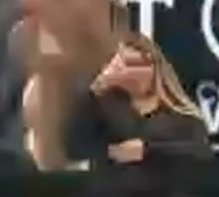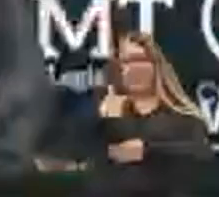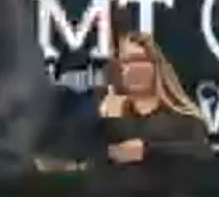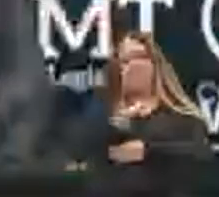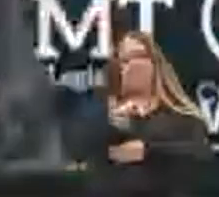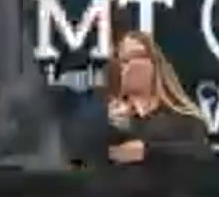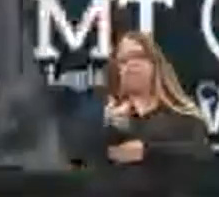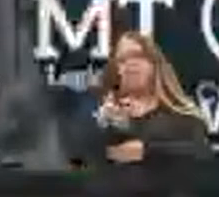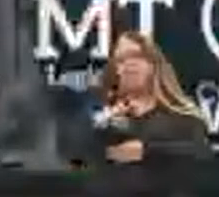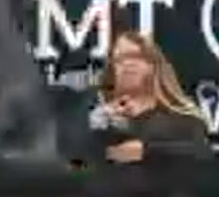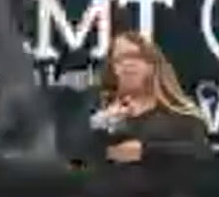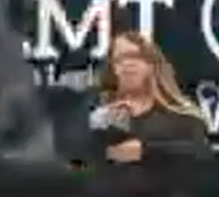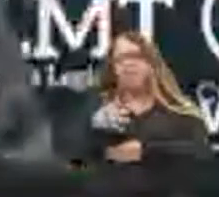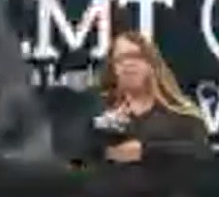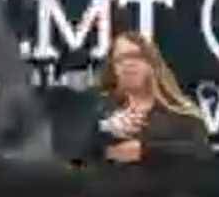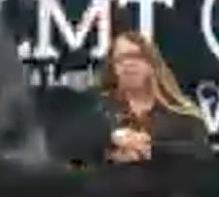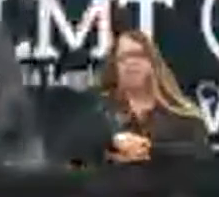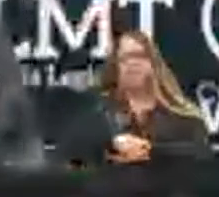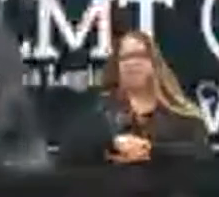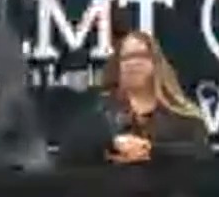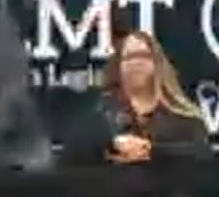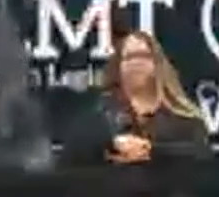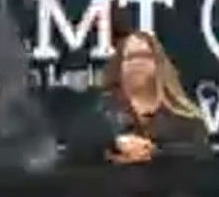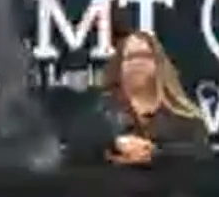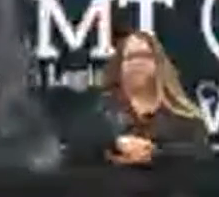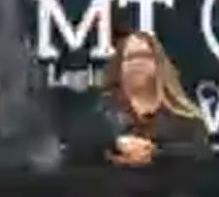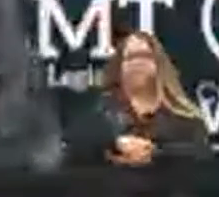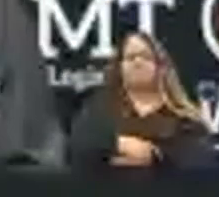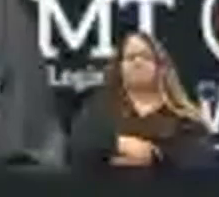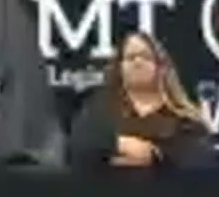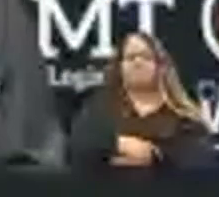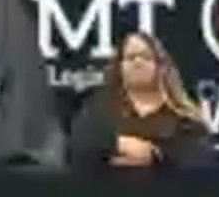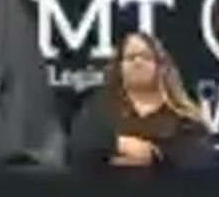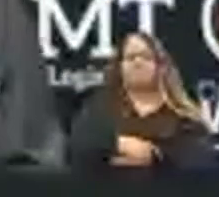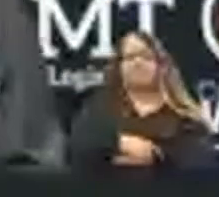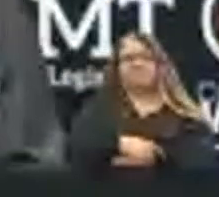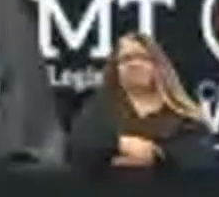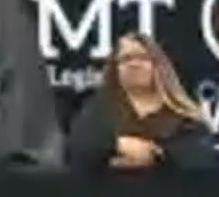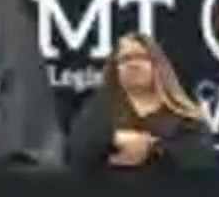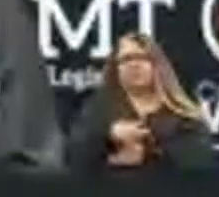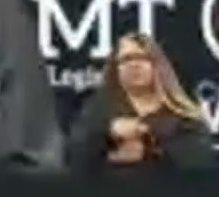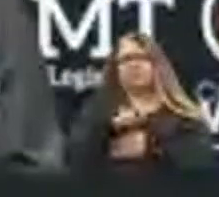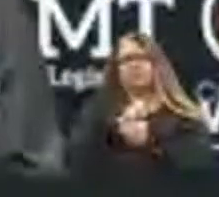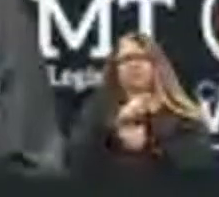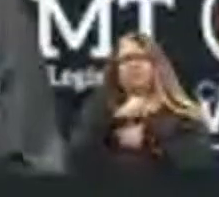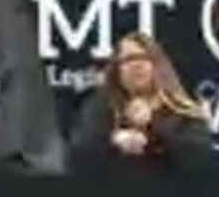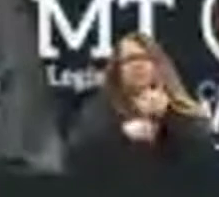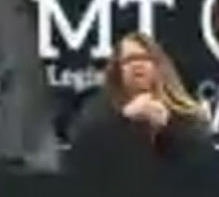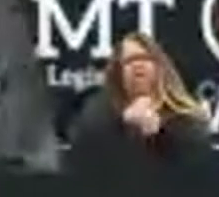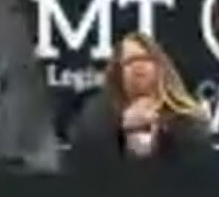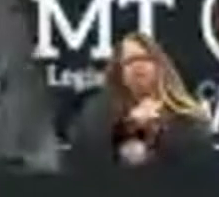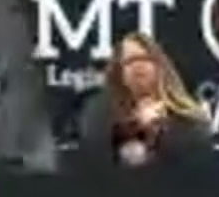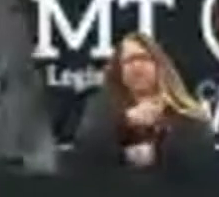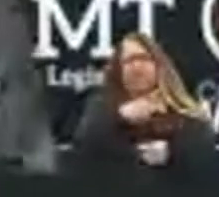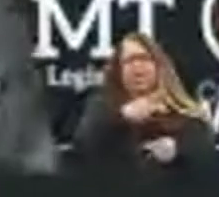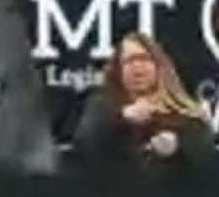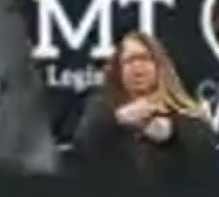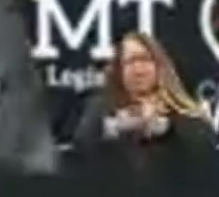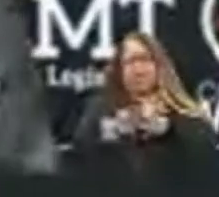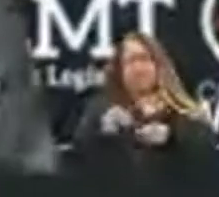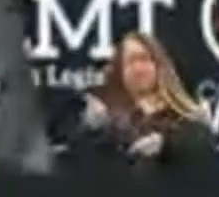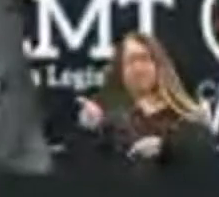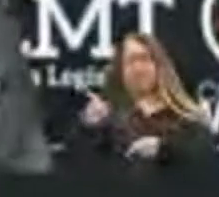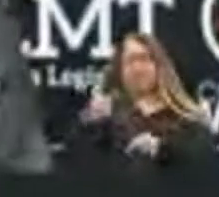anos de idade, e eu estava ali. Pois bem, porque o Filinto Miller foi eleito, como bem disse o Júlio aqui e